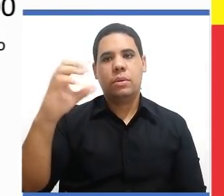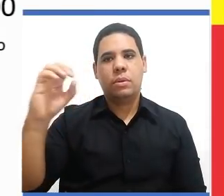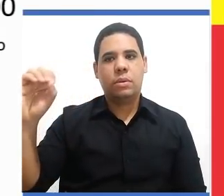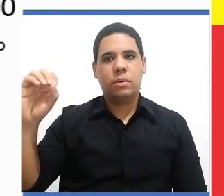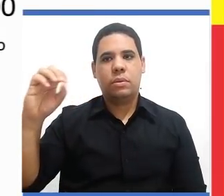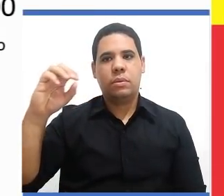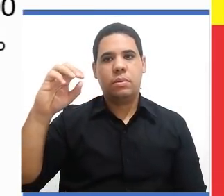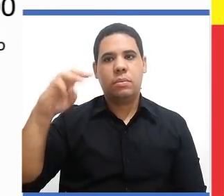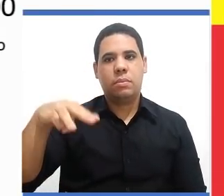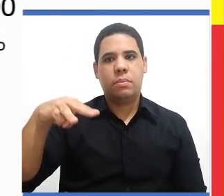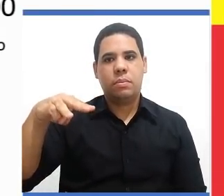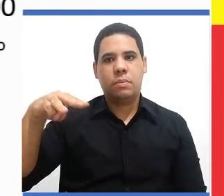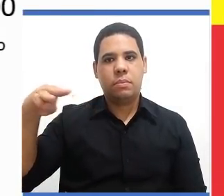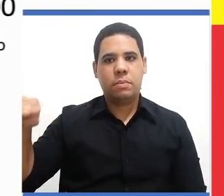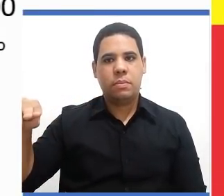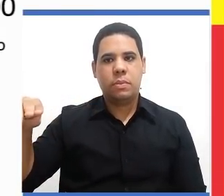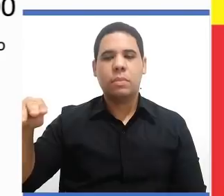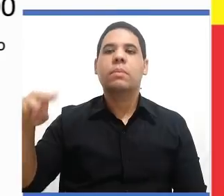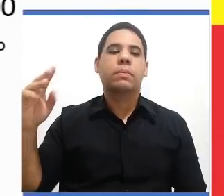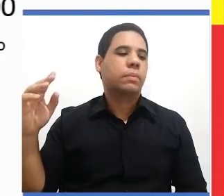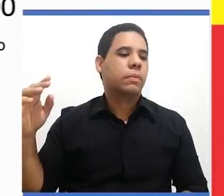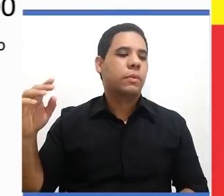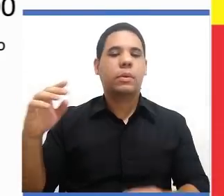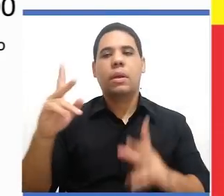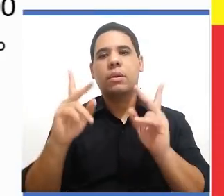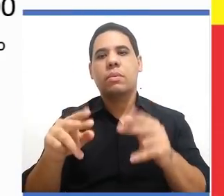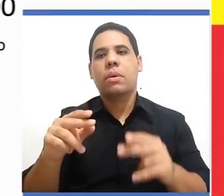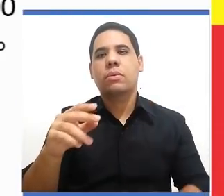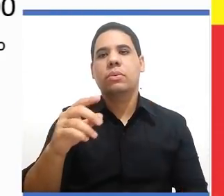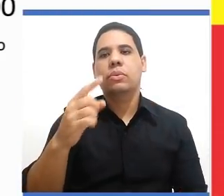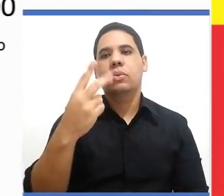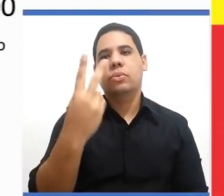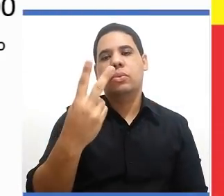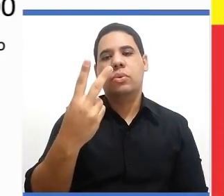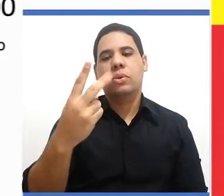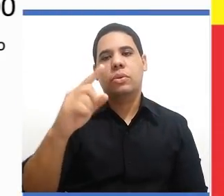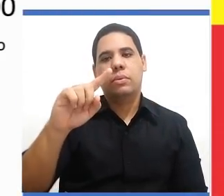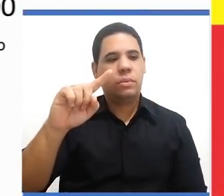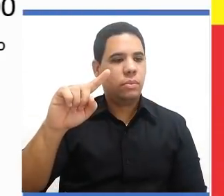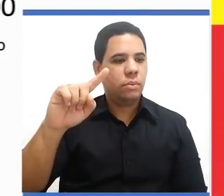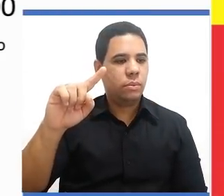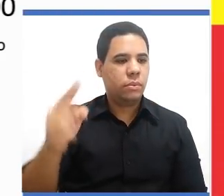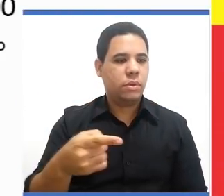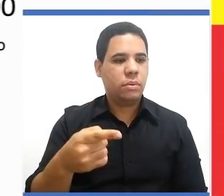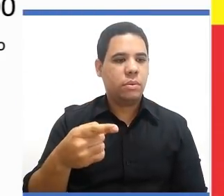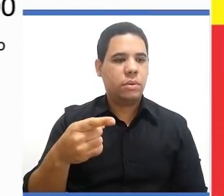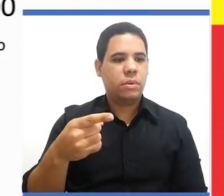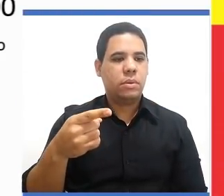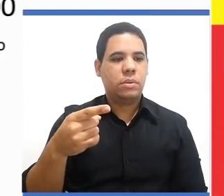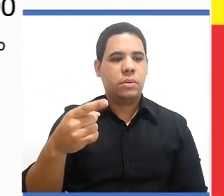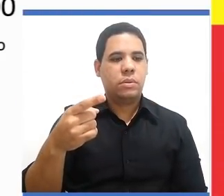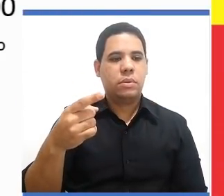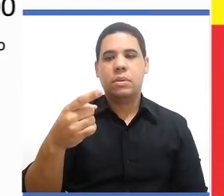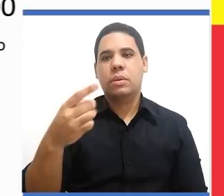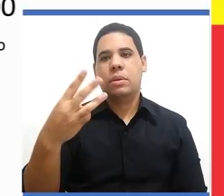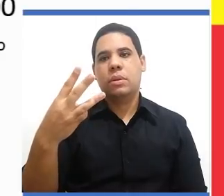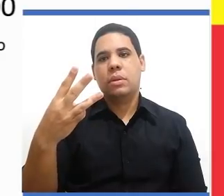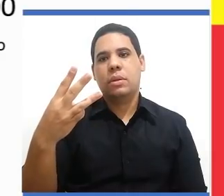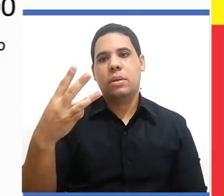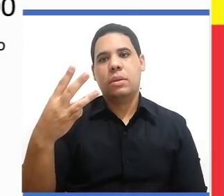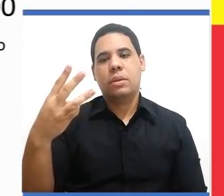2.300 milímetros vai ser igual a 2,300 ou 2,30 m. Ou